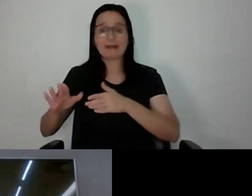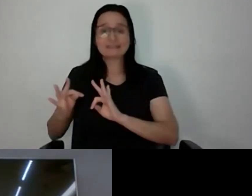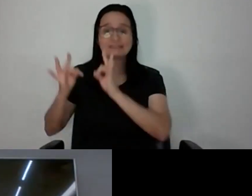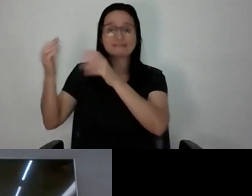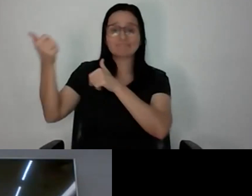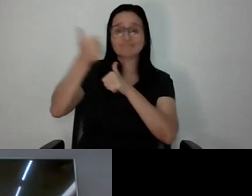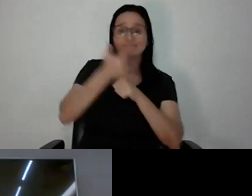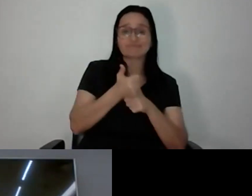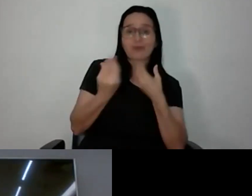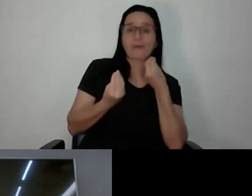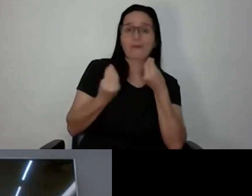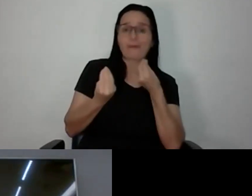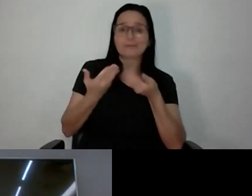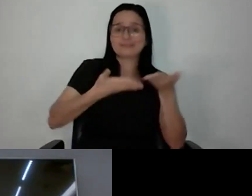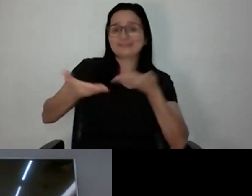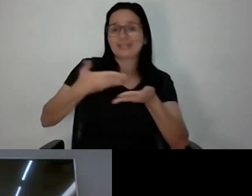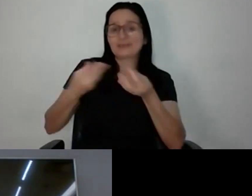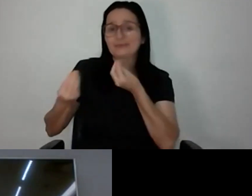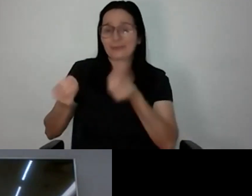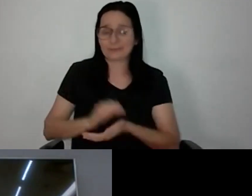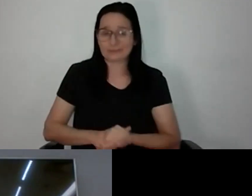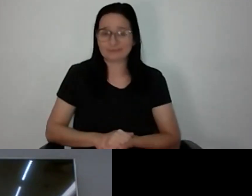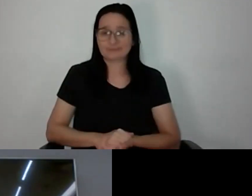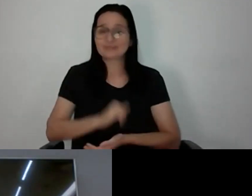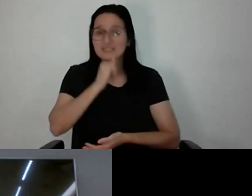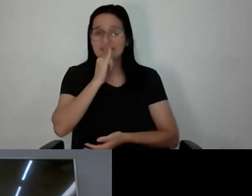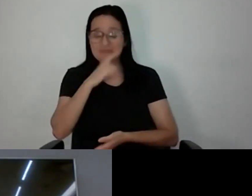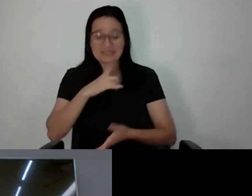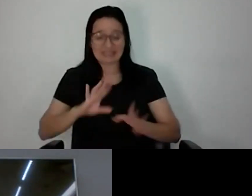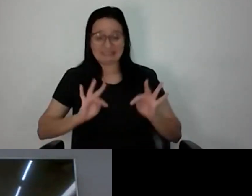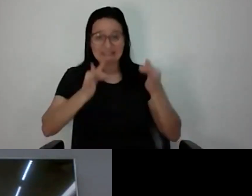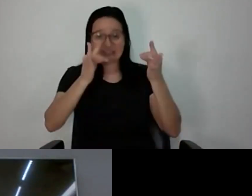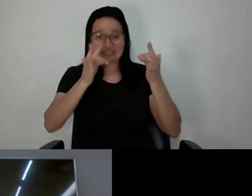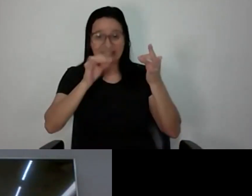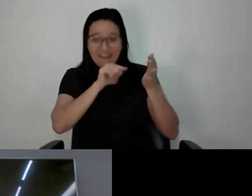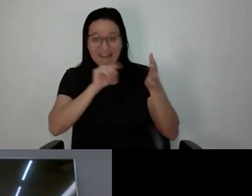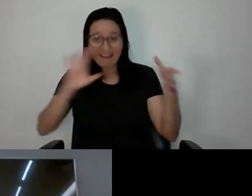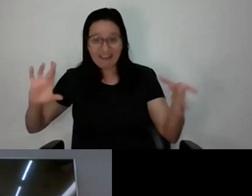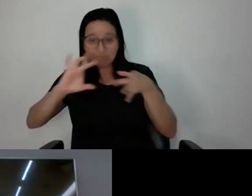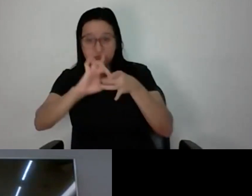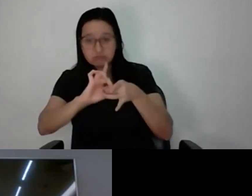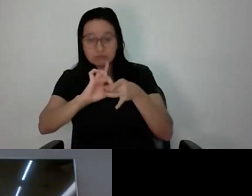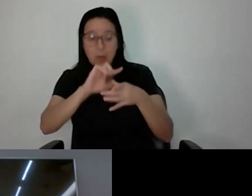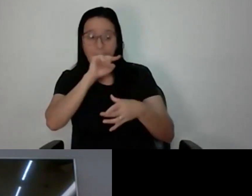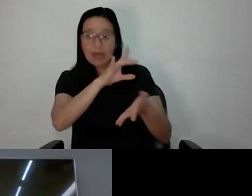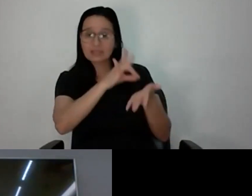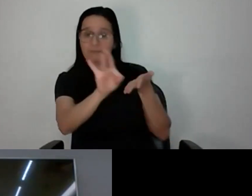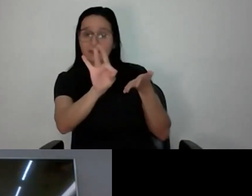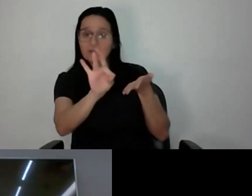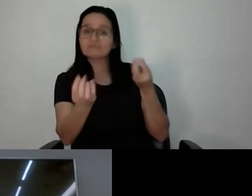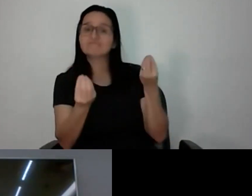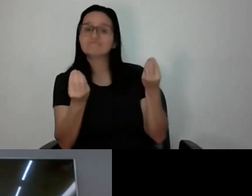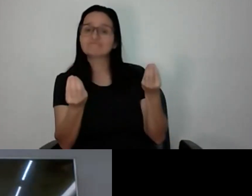gente interage com isso? Assim, a máquina, ela realmente é uma aliada, ela é uma vilã, a inteligência artificial vai roubar o lugar